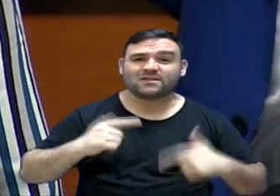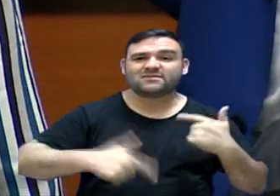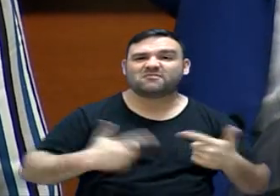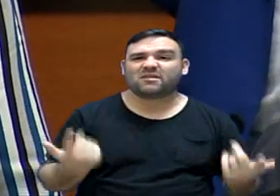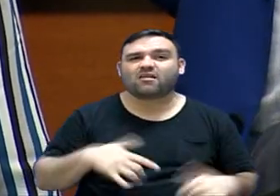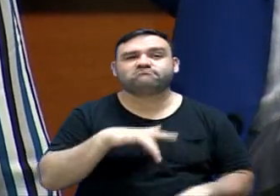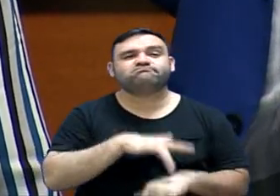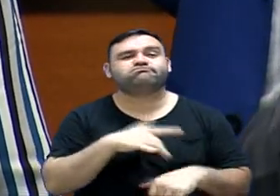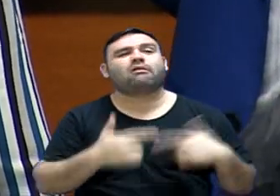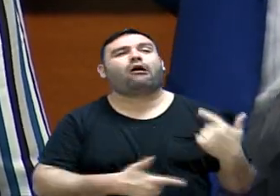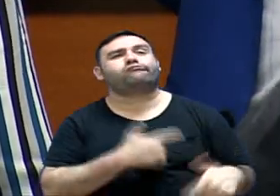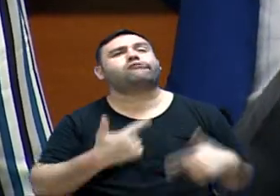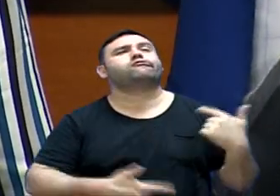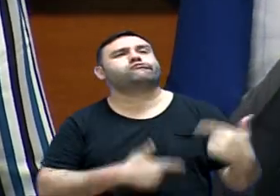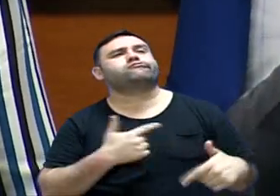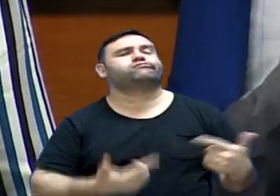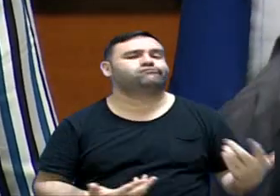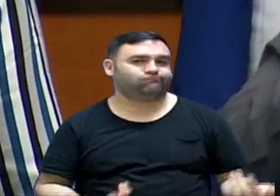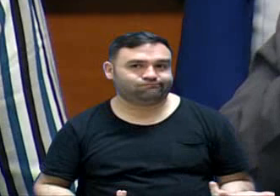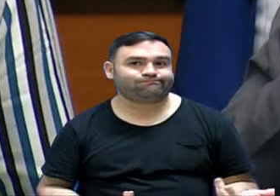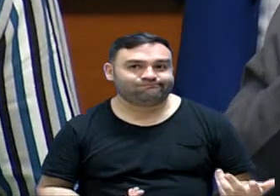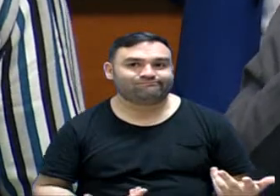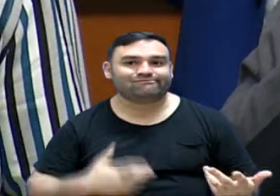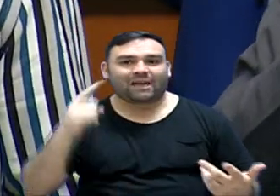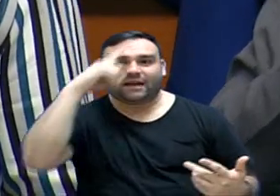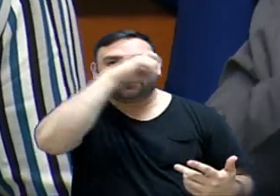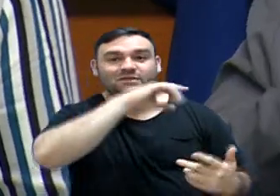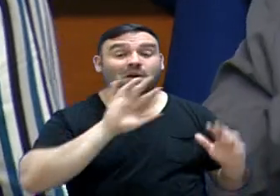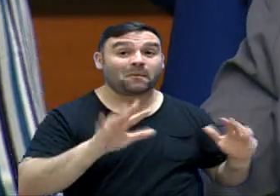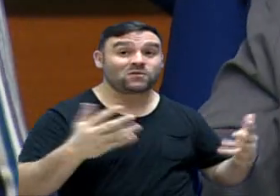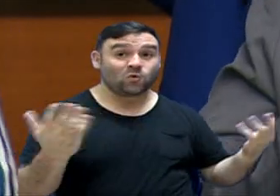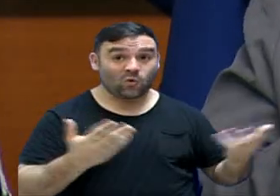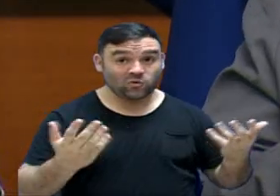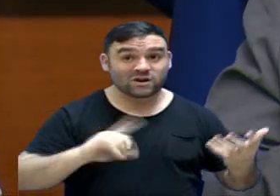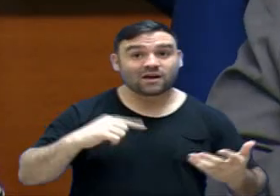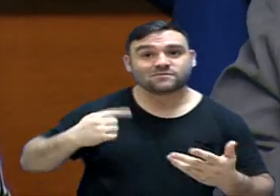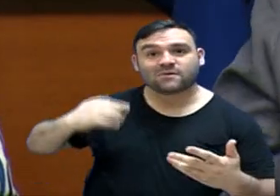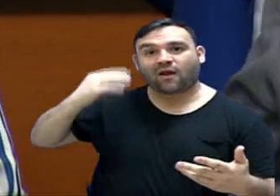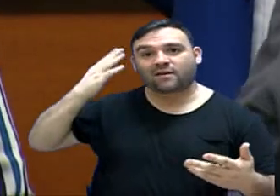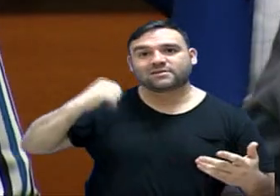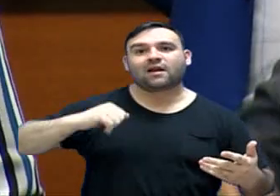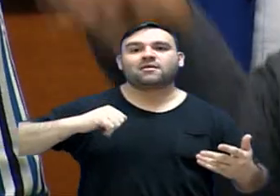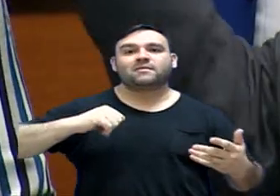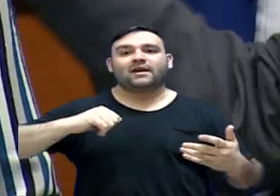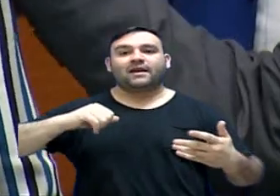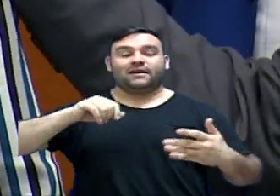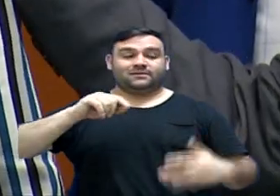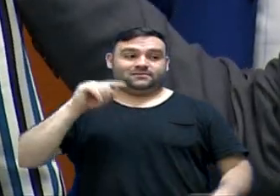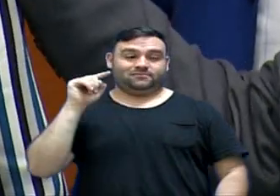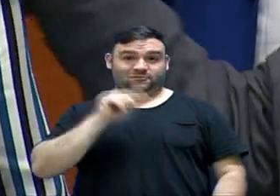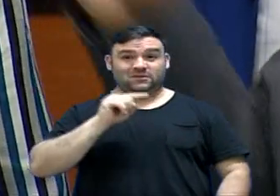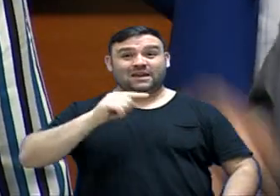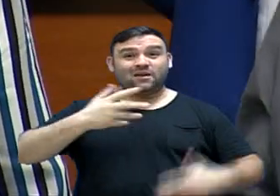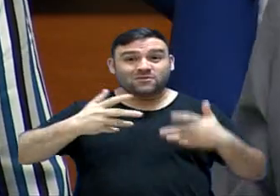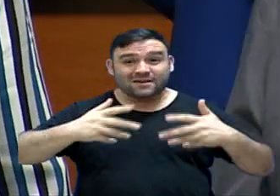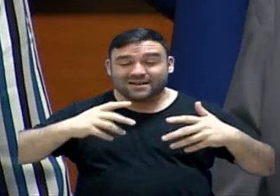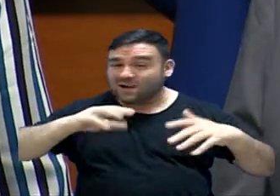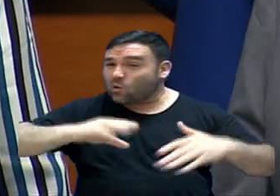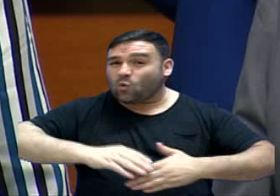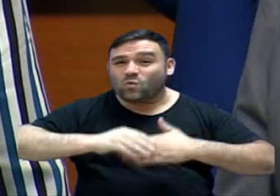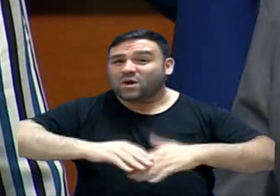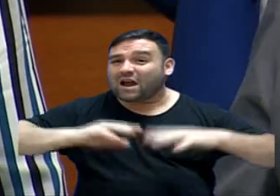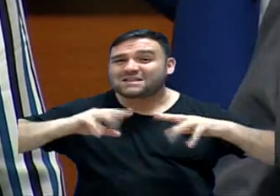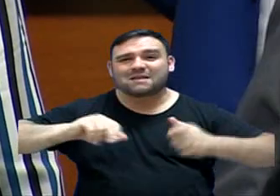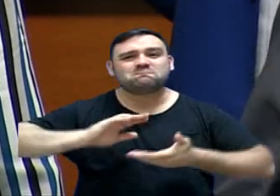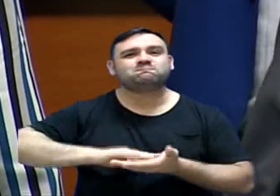que ele não gosta, então, né, e aí é difícil. Mas hoje nós sabemos que, em seu nome, eu cumprimento todos os